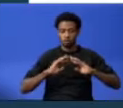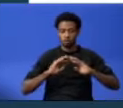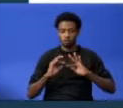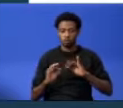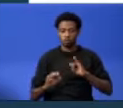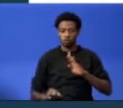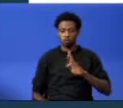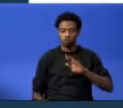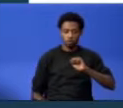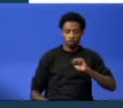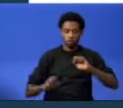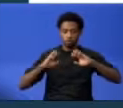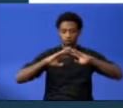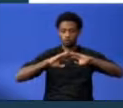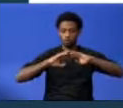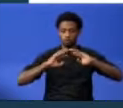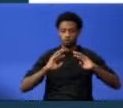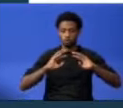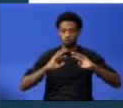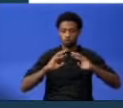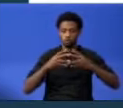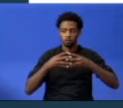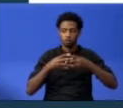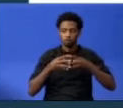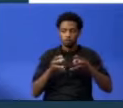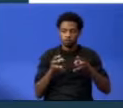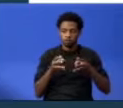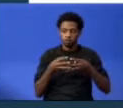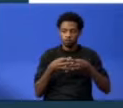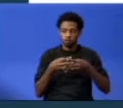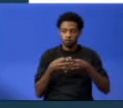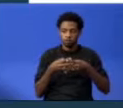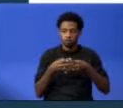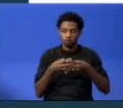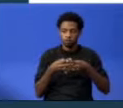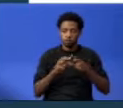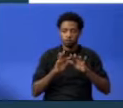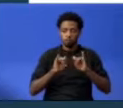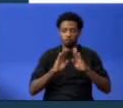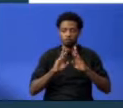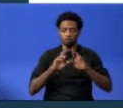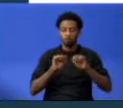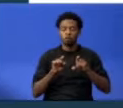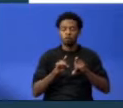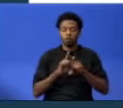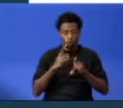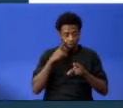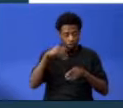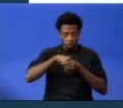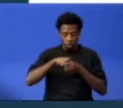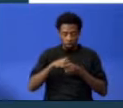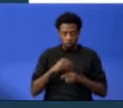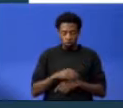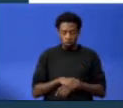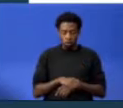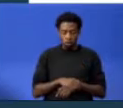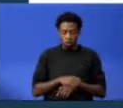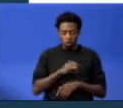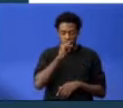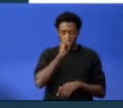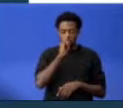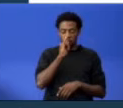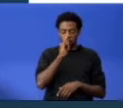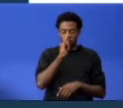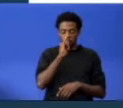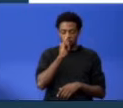tem da organização macro para a organização micro, você tem um músculo formado por fascículos e fascículos